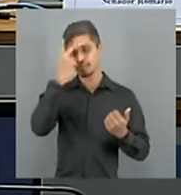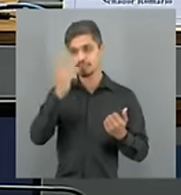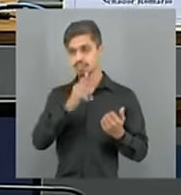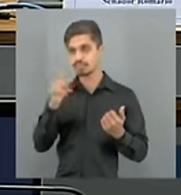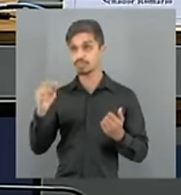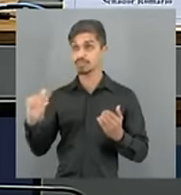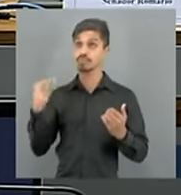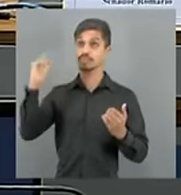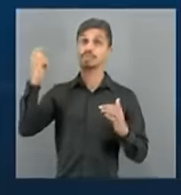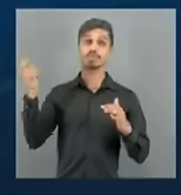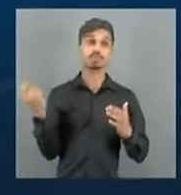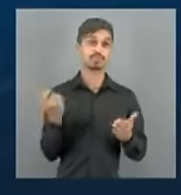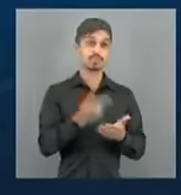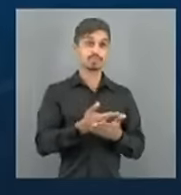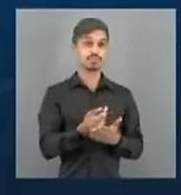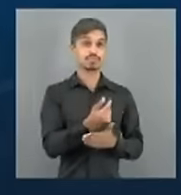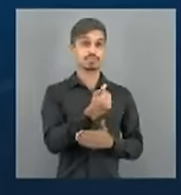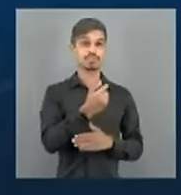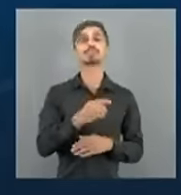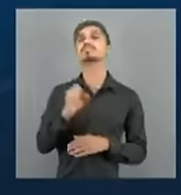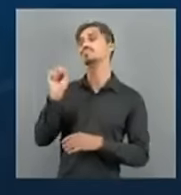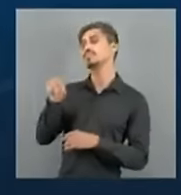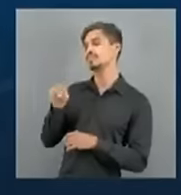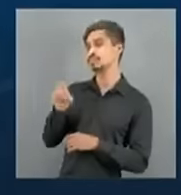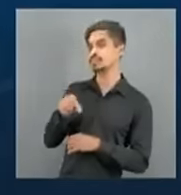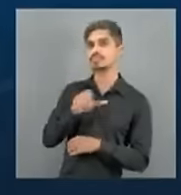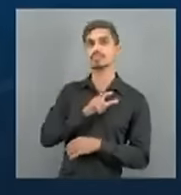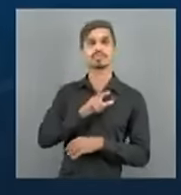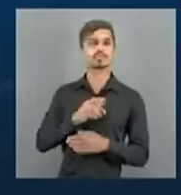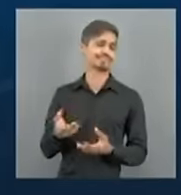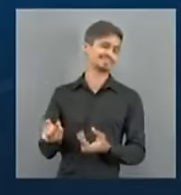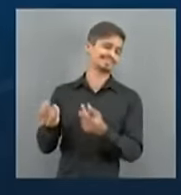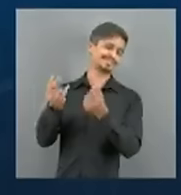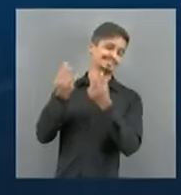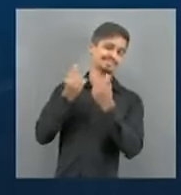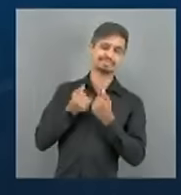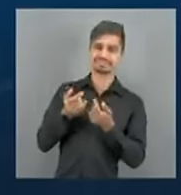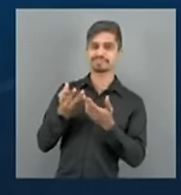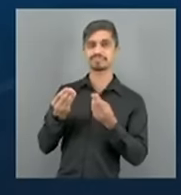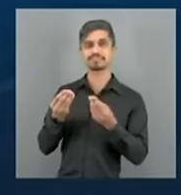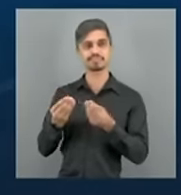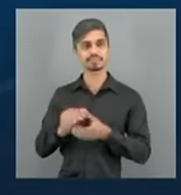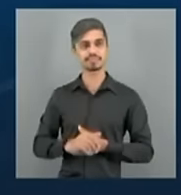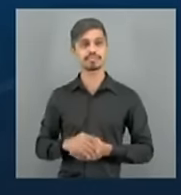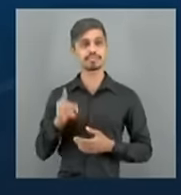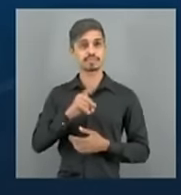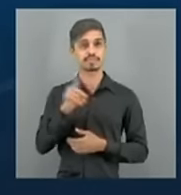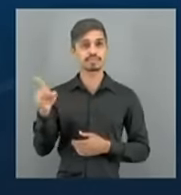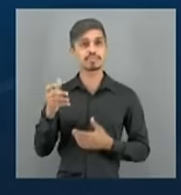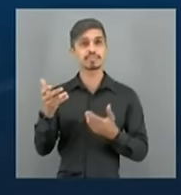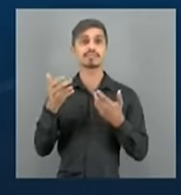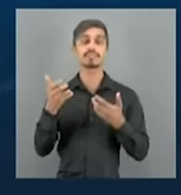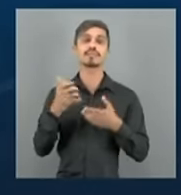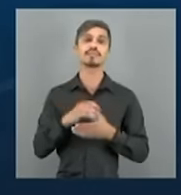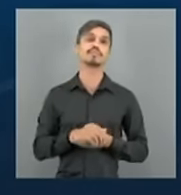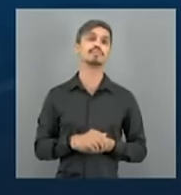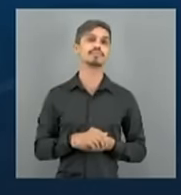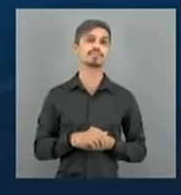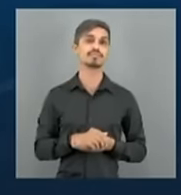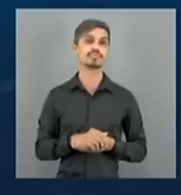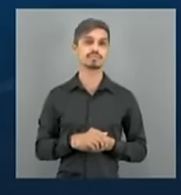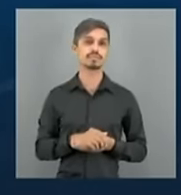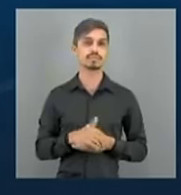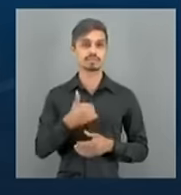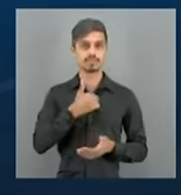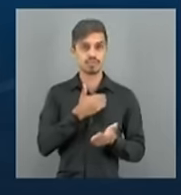comandar tudo isso? Deu. Peguei dinheiro demais com os caras. Eles querem, tipo assim, na verdade,